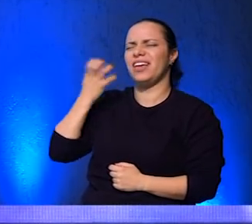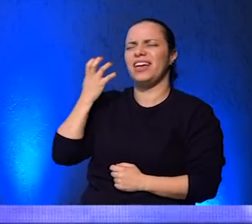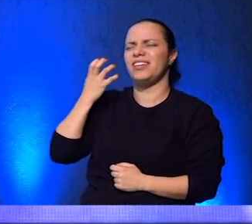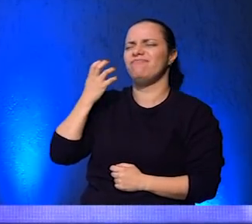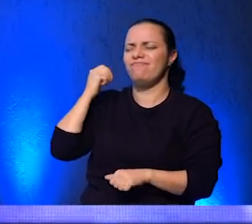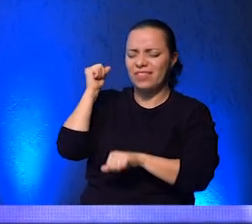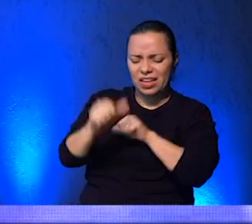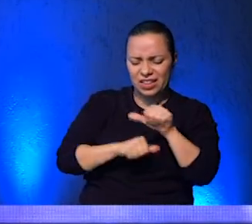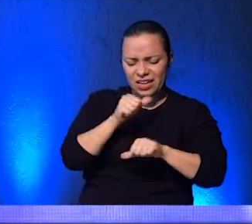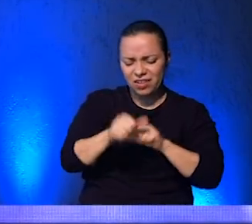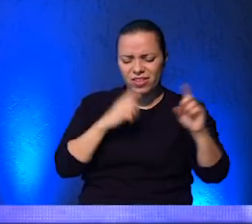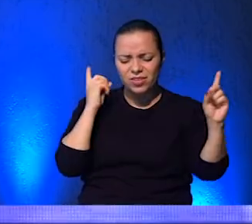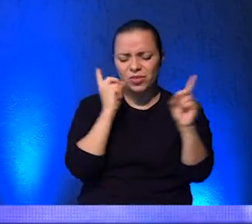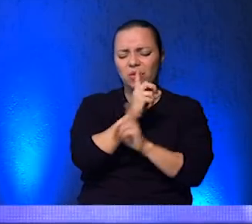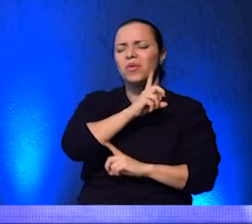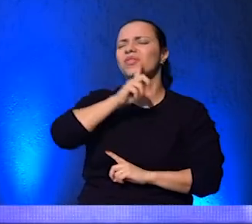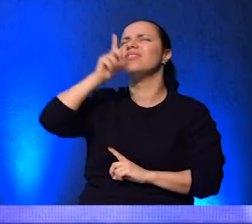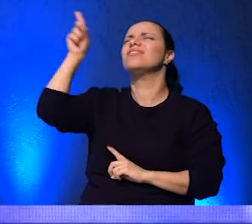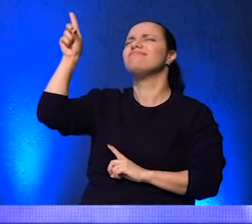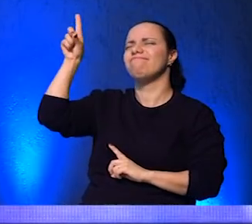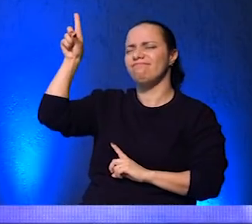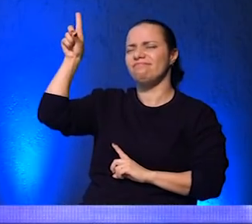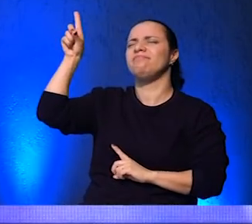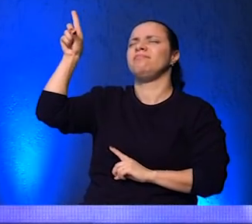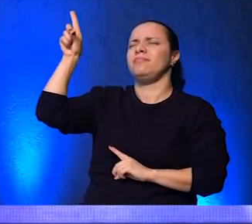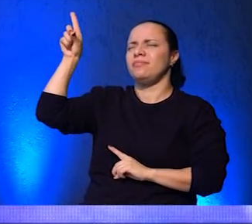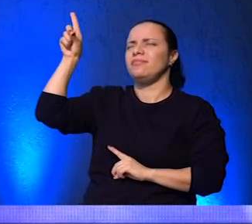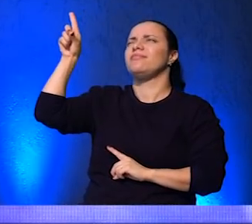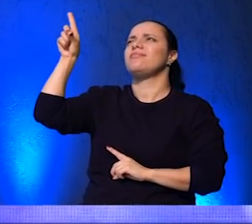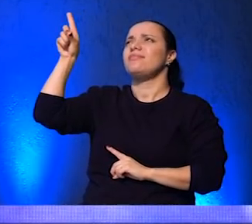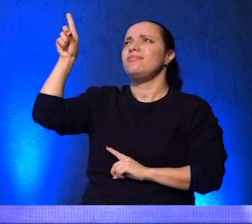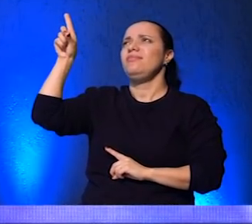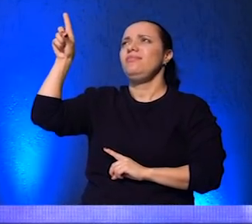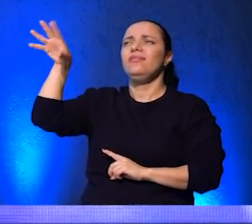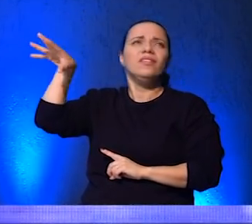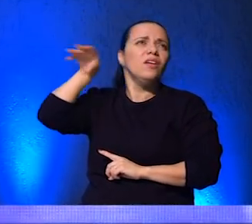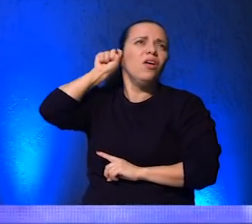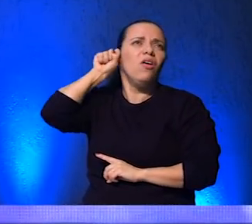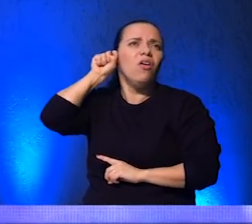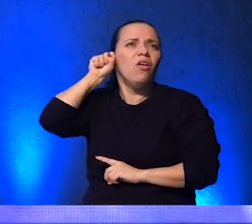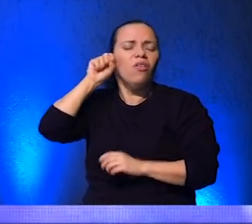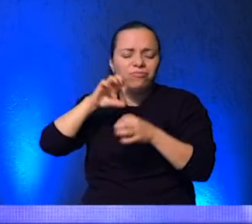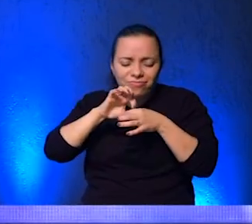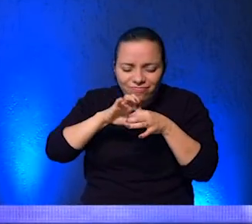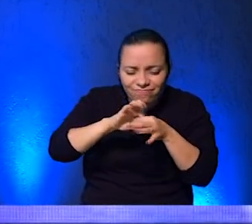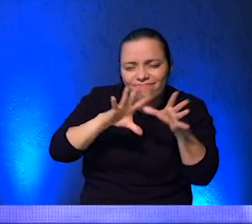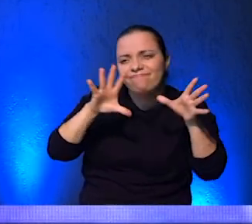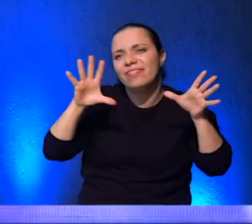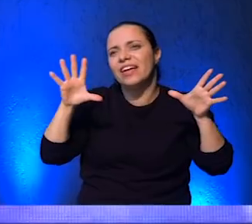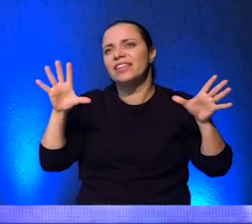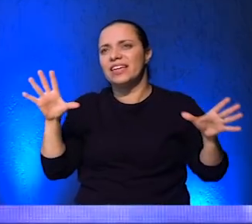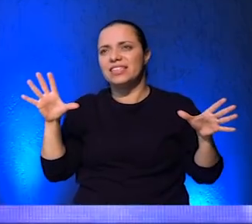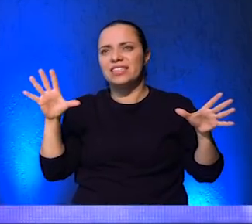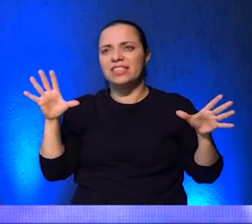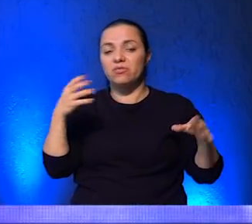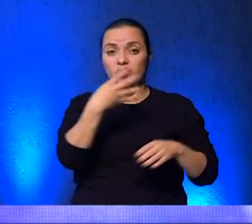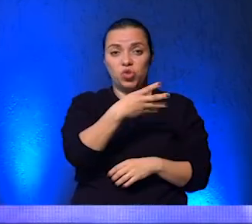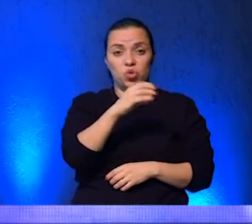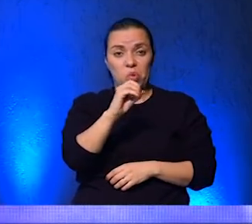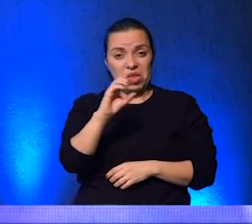e aí através do encontro que ele teve contigo senhor houve a libertação dos